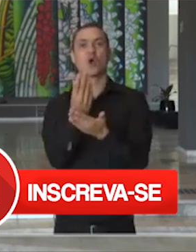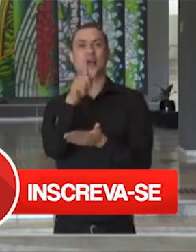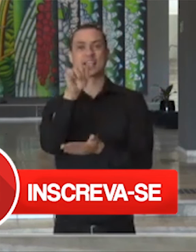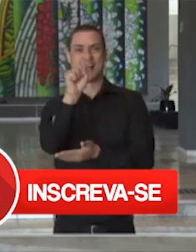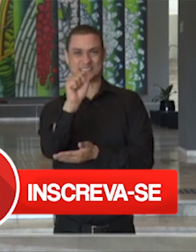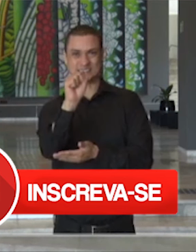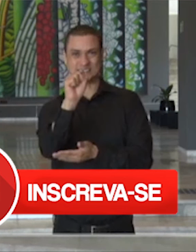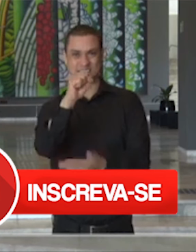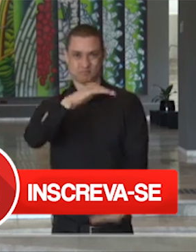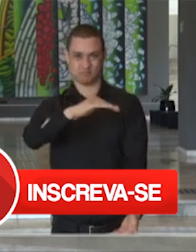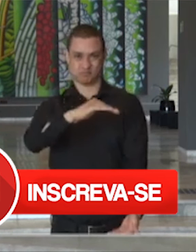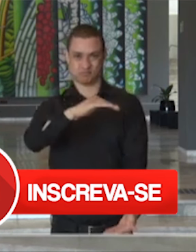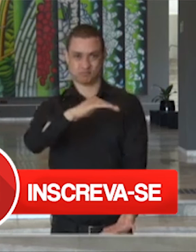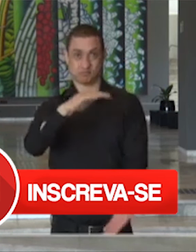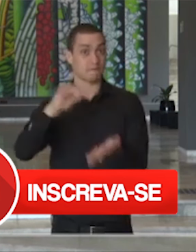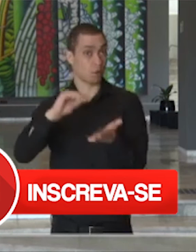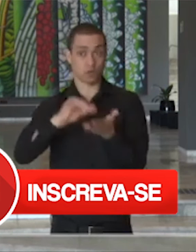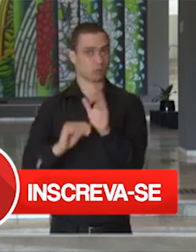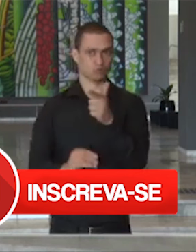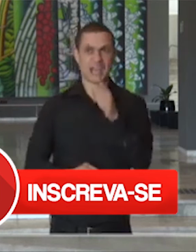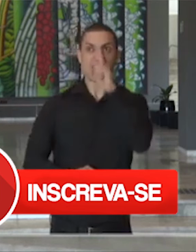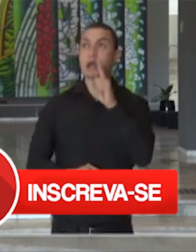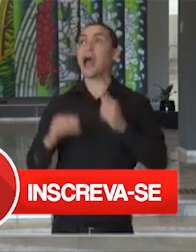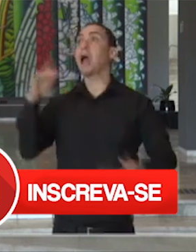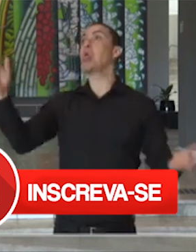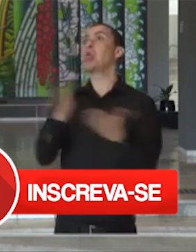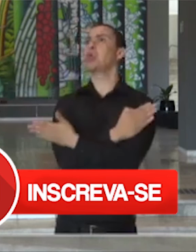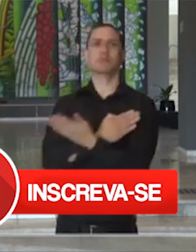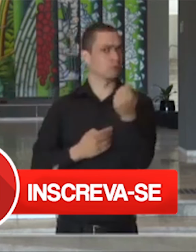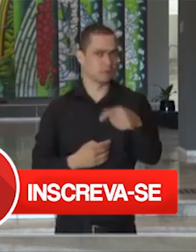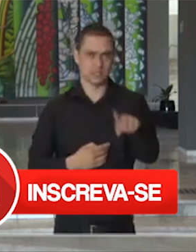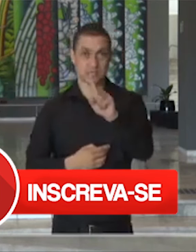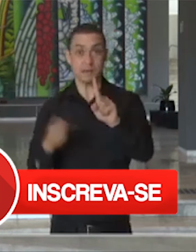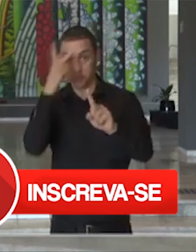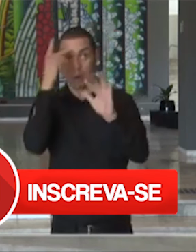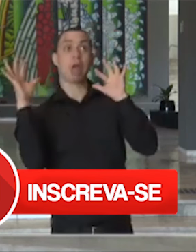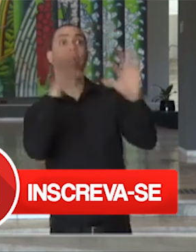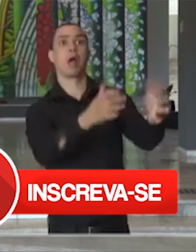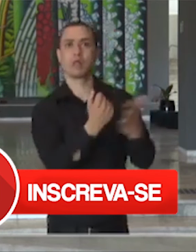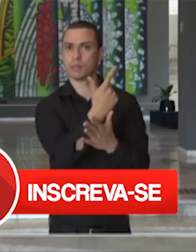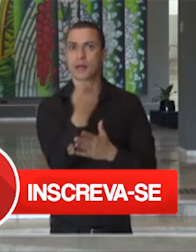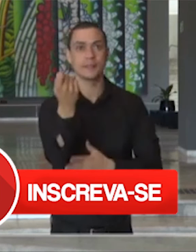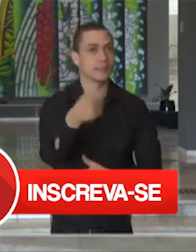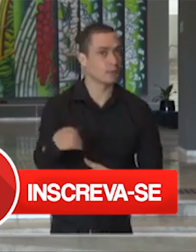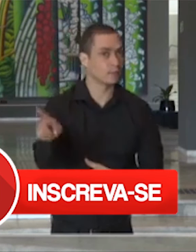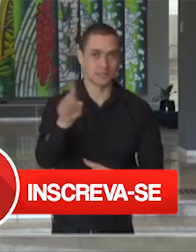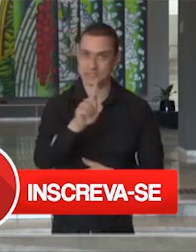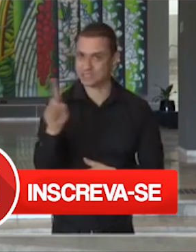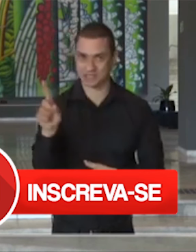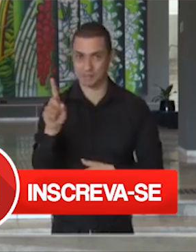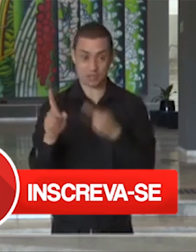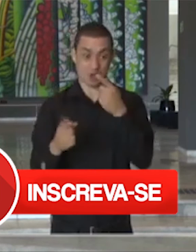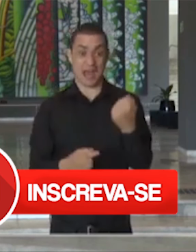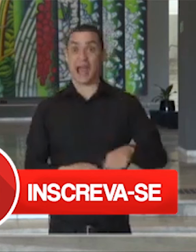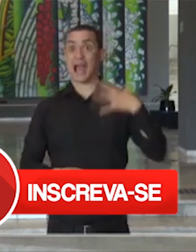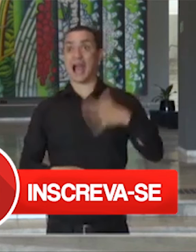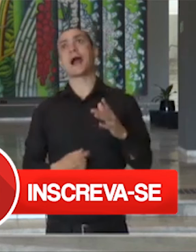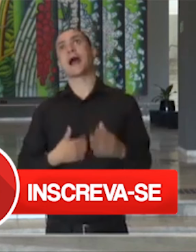gás. Não há nenhuma justificativa para as pessoas se aglomerarem em pontos de venda e pagarem mais